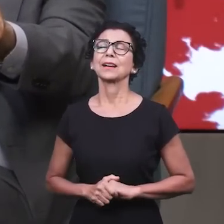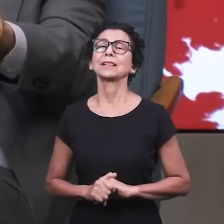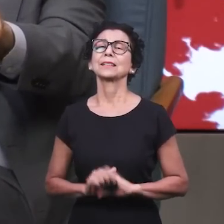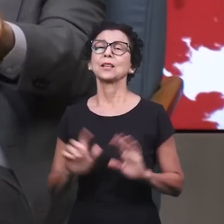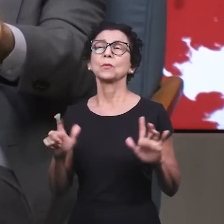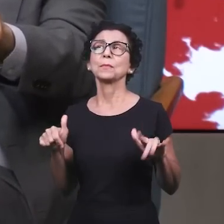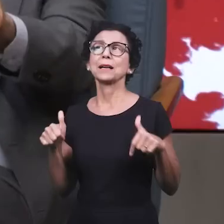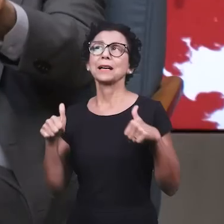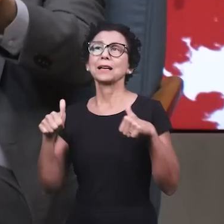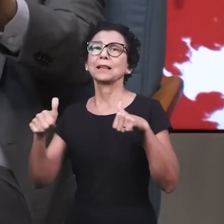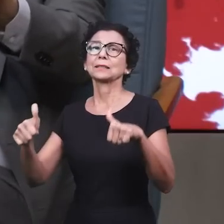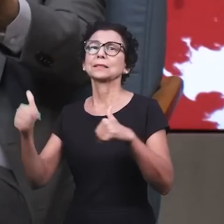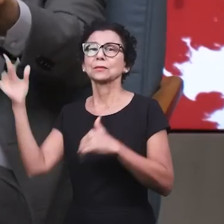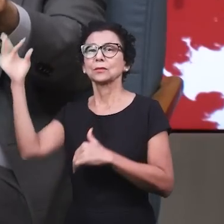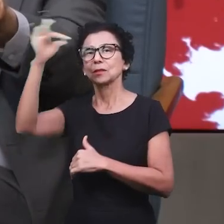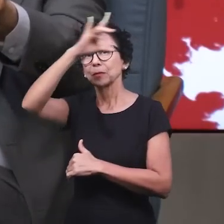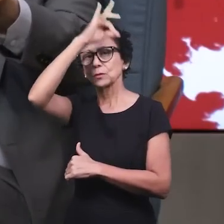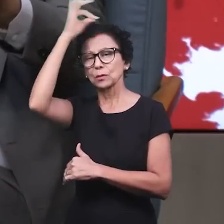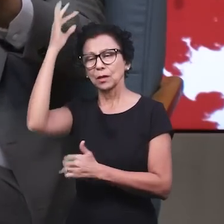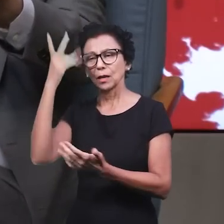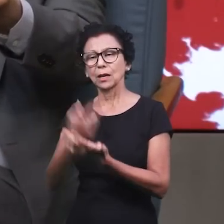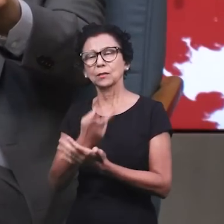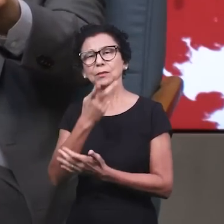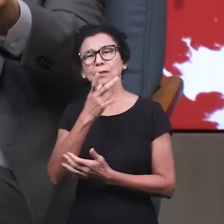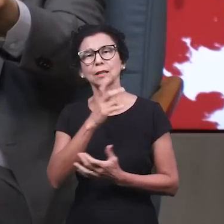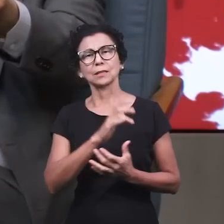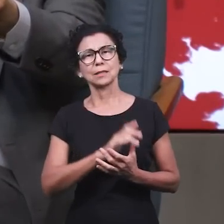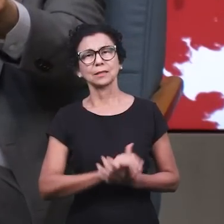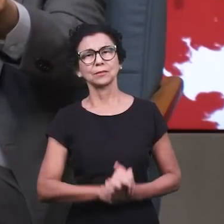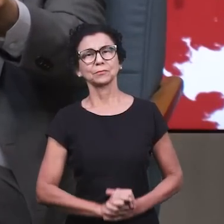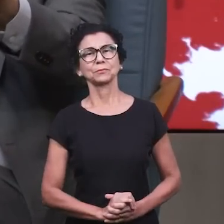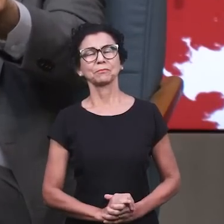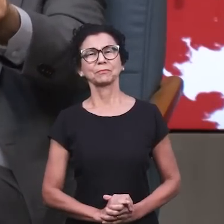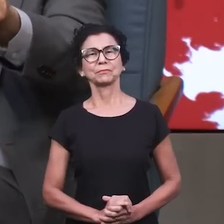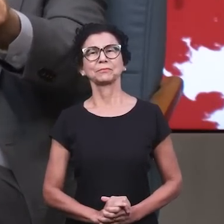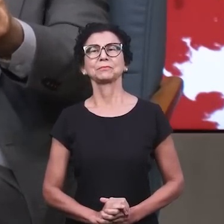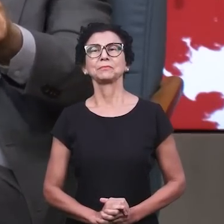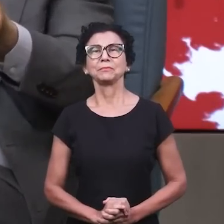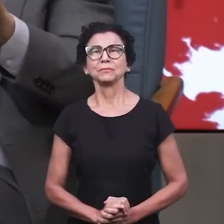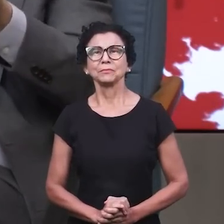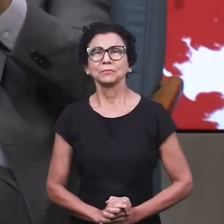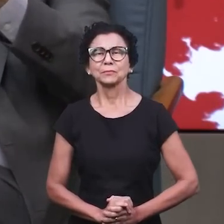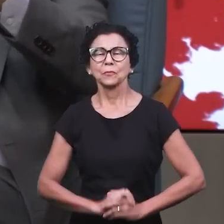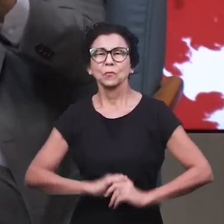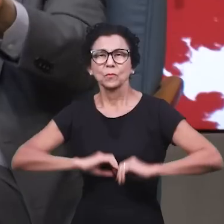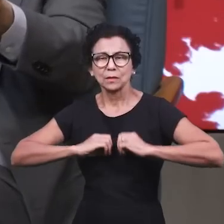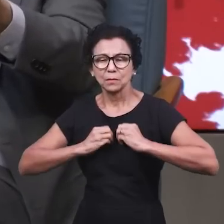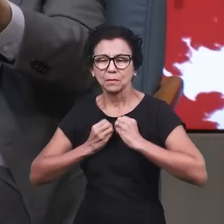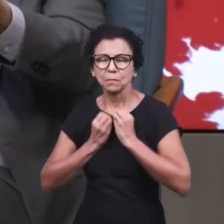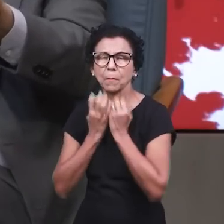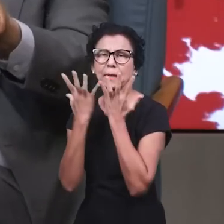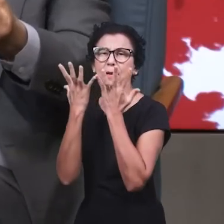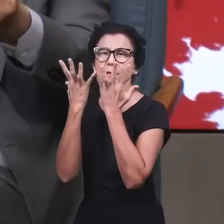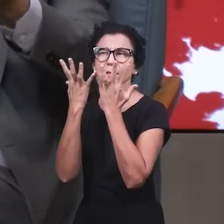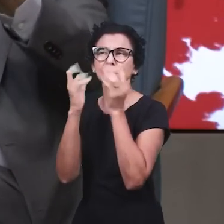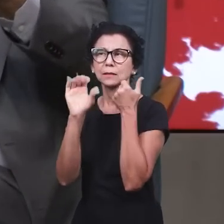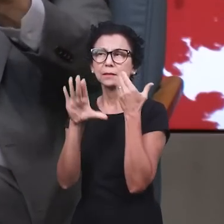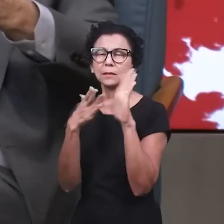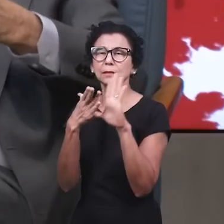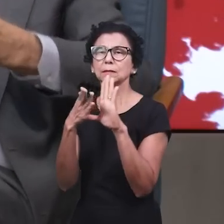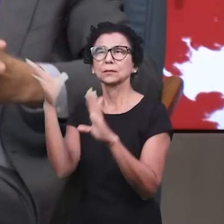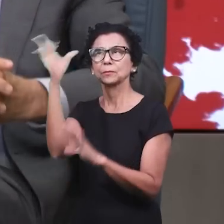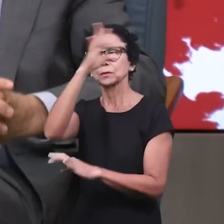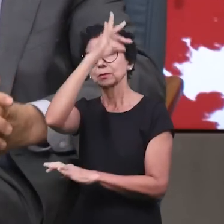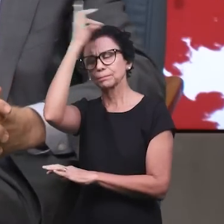provoca uma operação da graça. Ou seja, você expressa o louvor e o